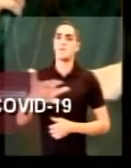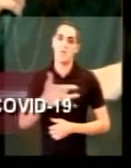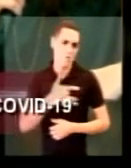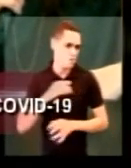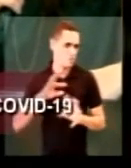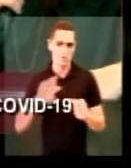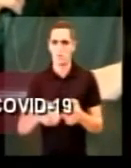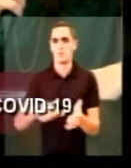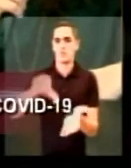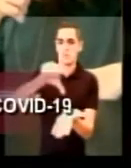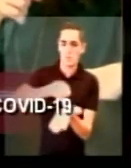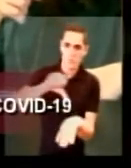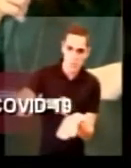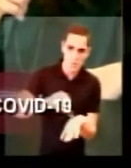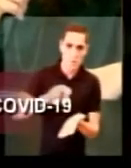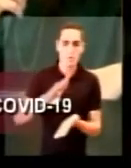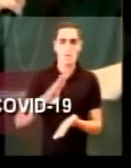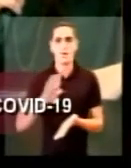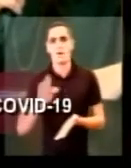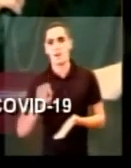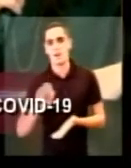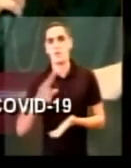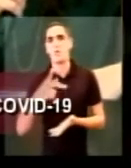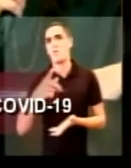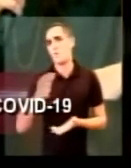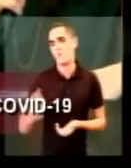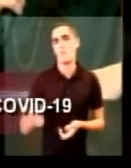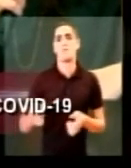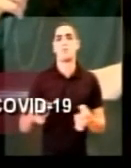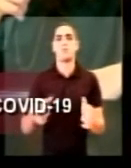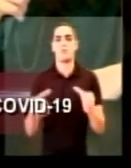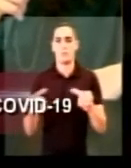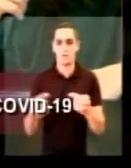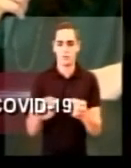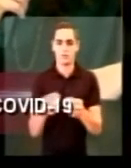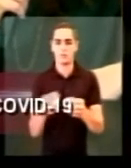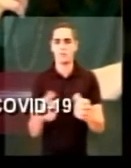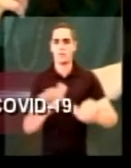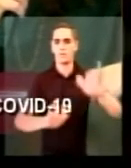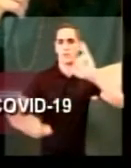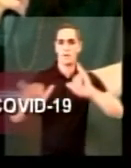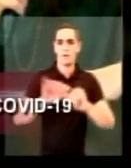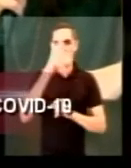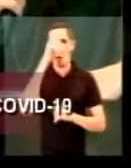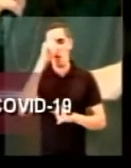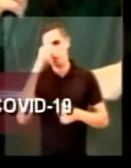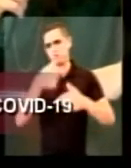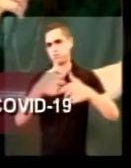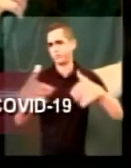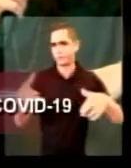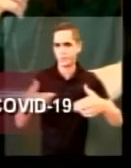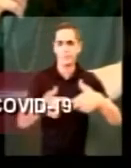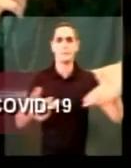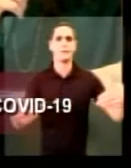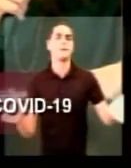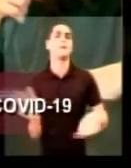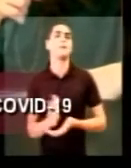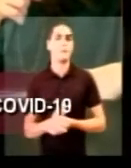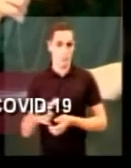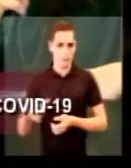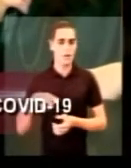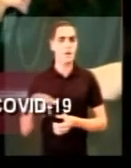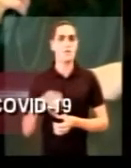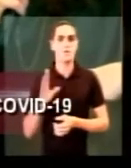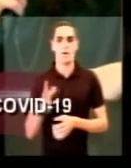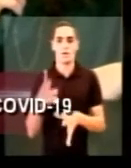unidades básicas, laboratórios, clínicas, e nós temos um mapeamento, né, desse número de trabalhadores da